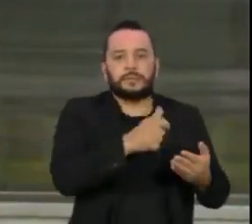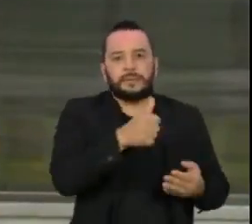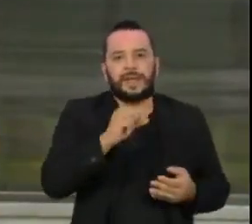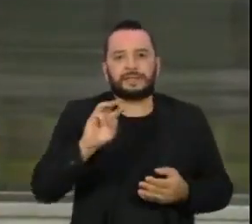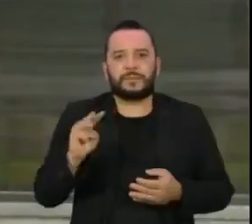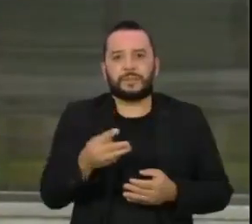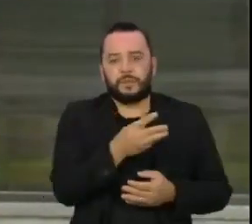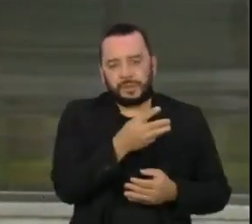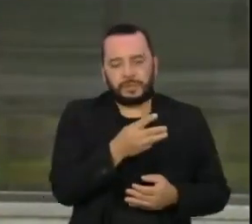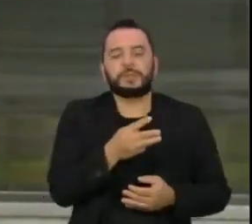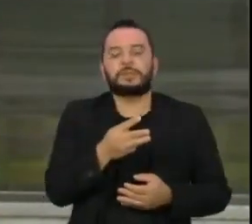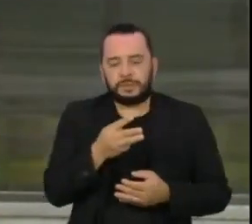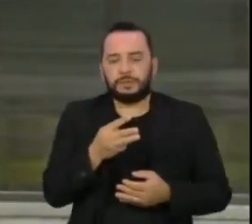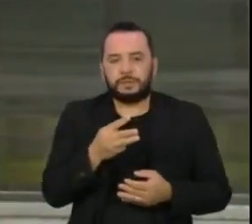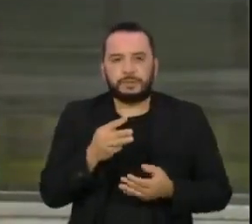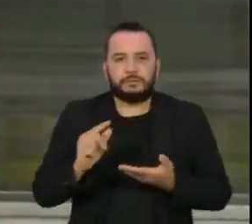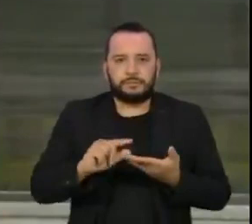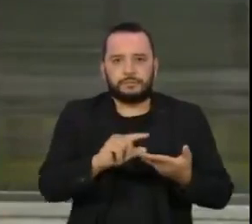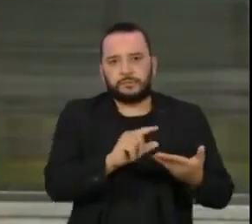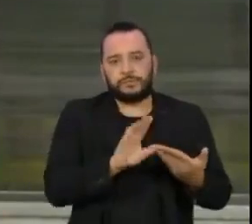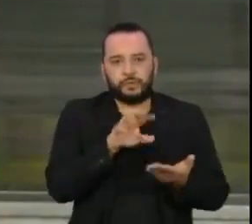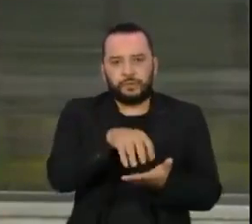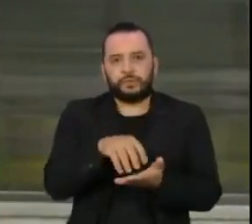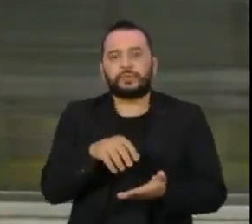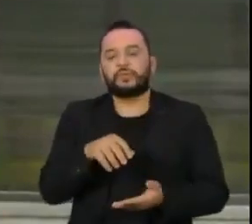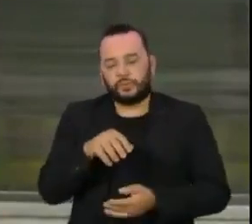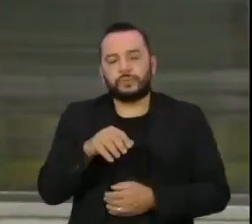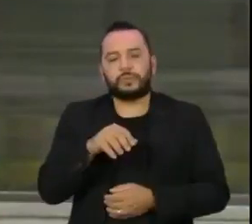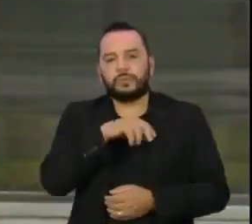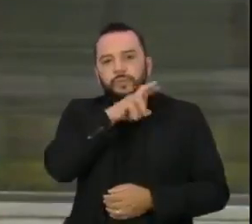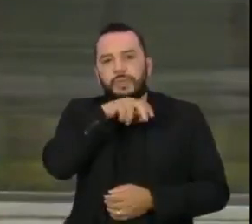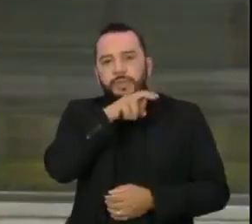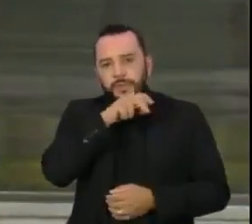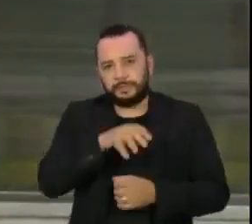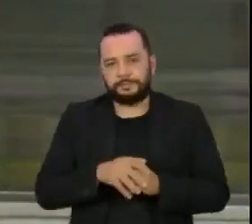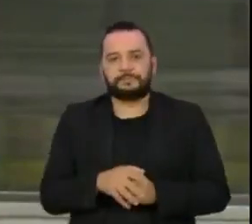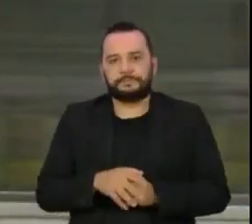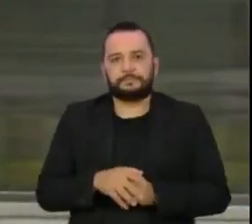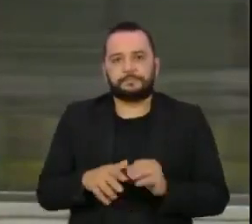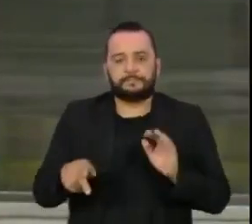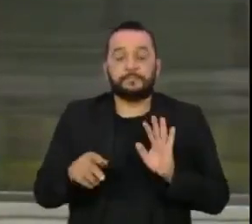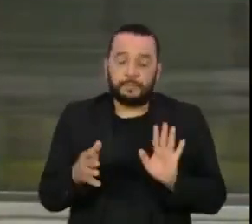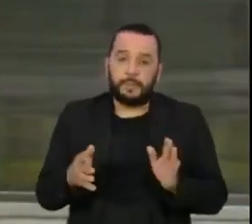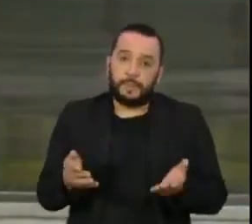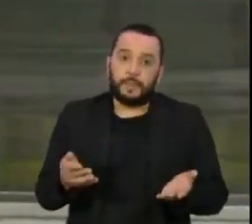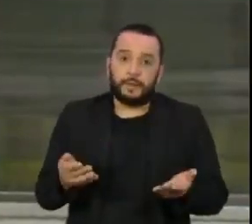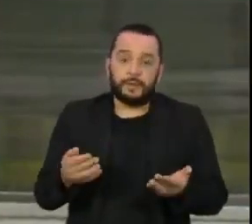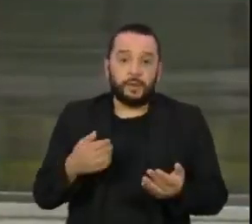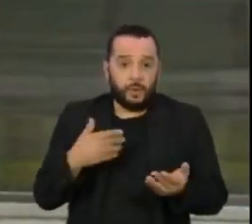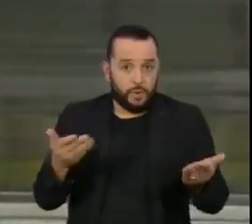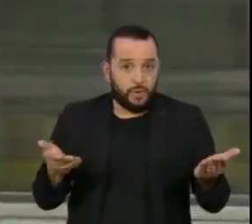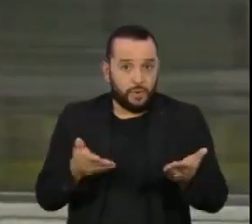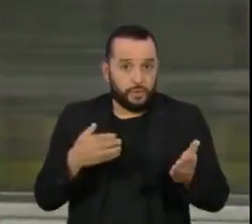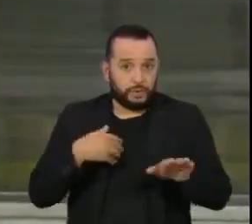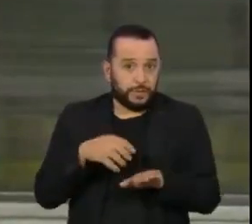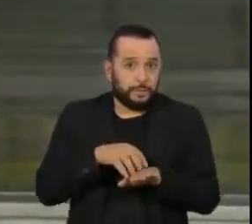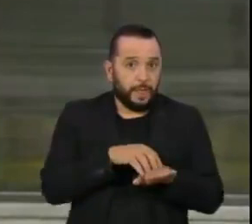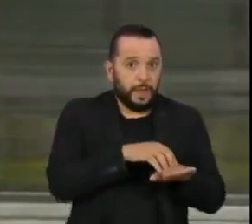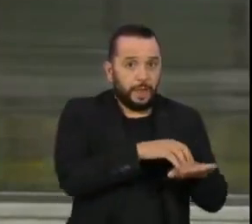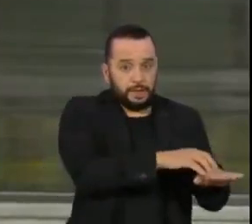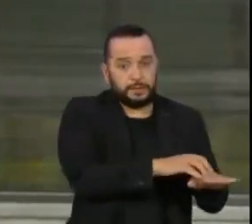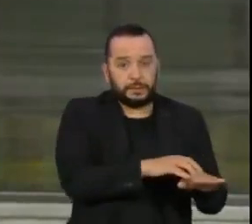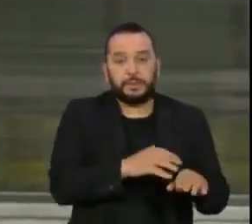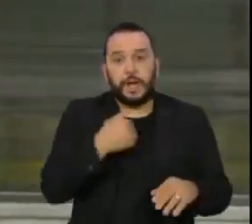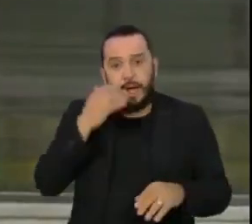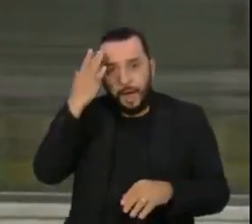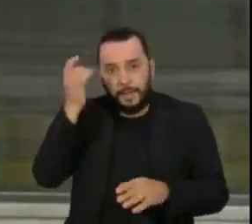vacina do Butantan. Estamos entregando hoje e complementando amanhã pela manhã 1 milhão